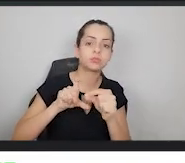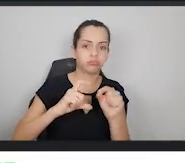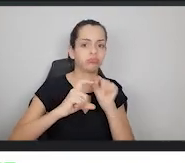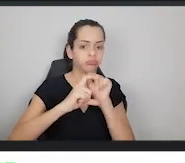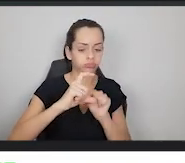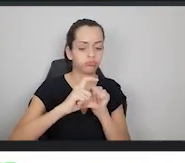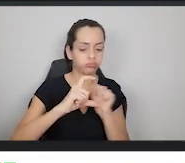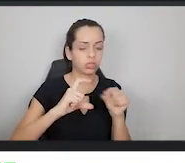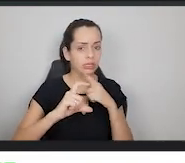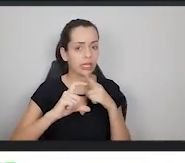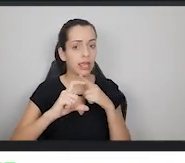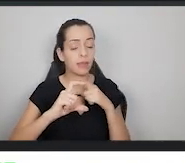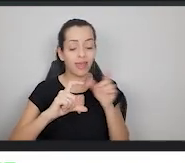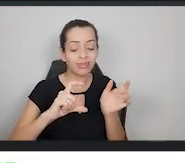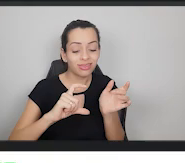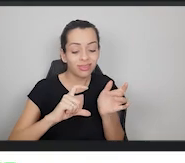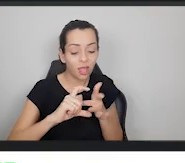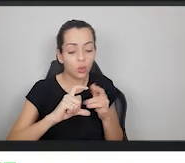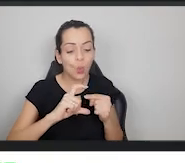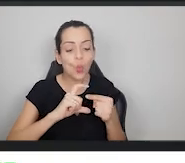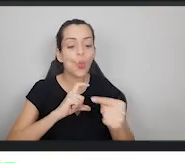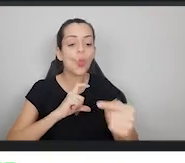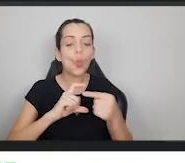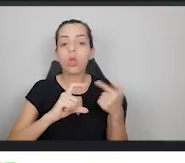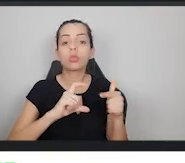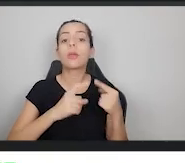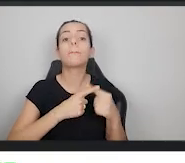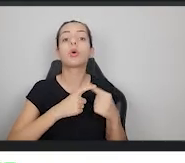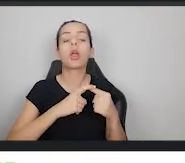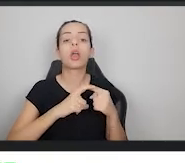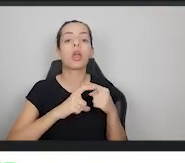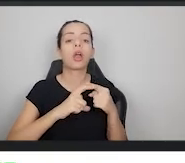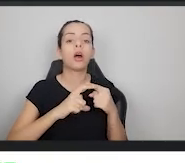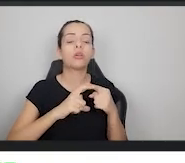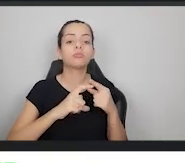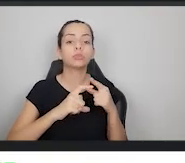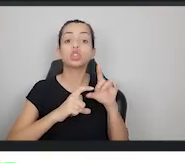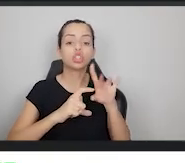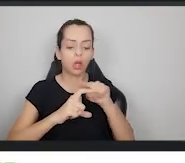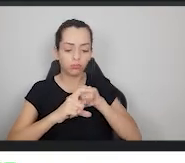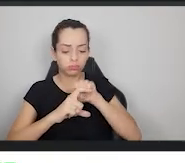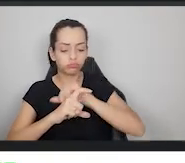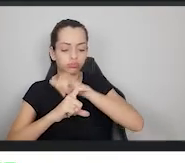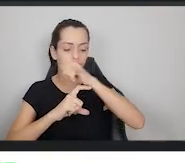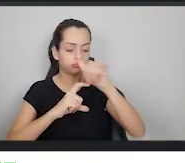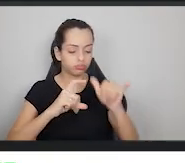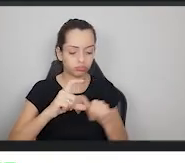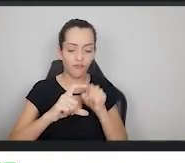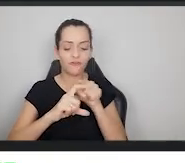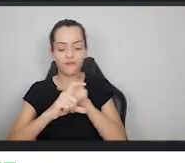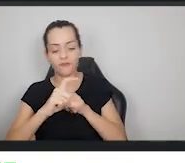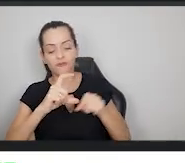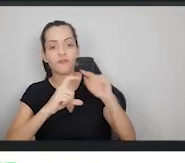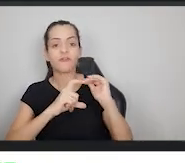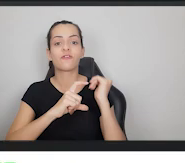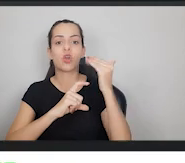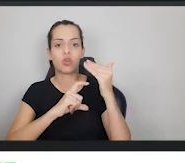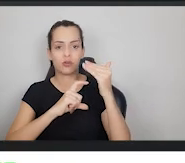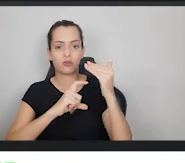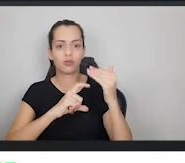subestação que é oca, não sei se vocês já perceberam isso. No pátio de subestação, ali é tudo oco. Eu